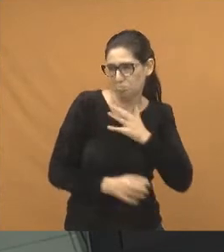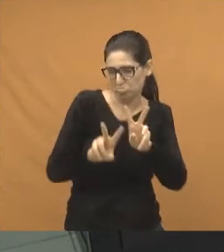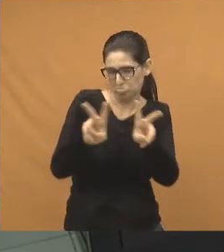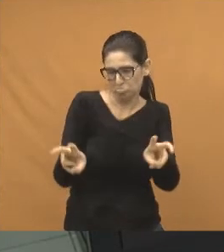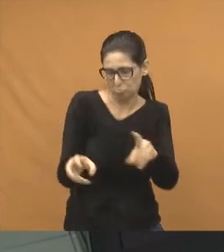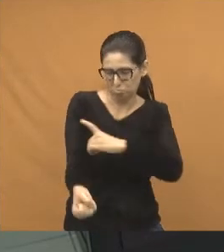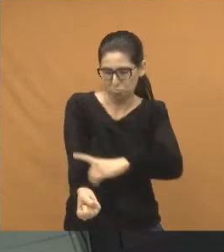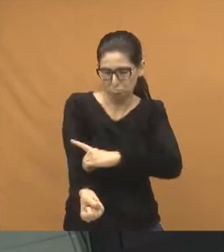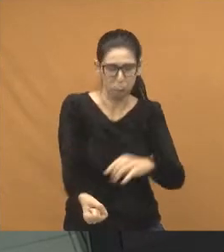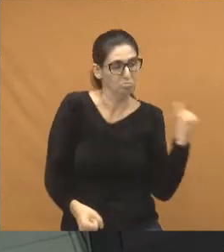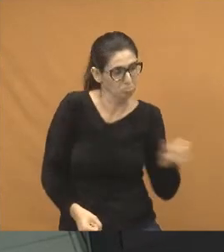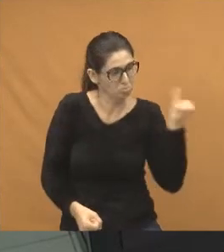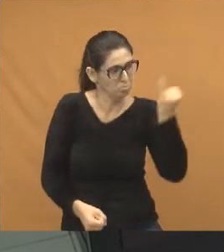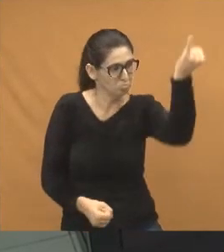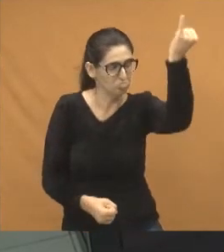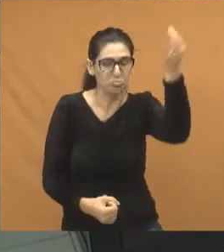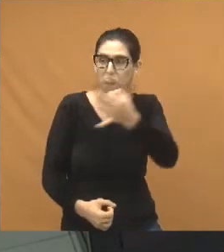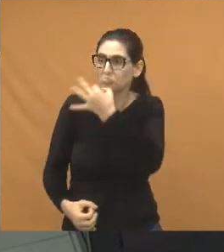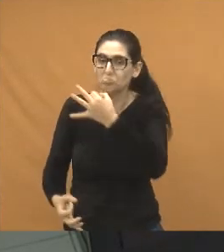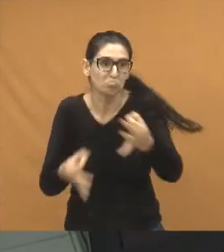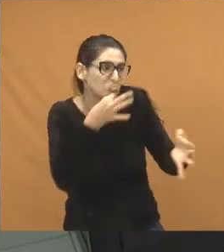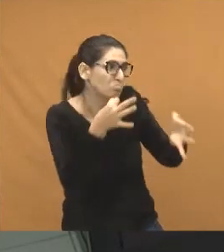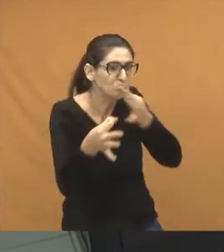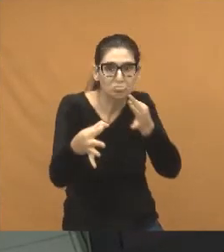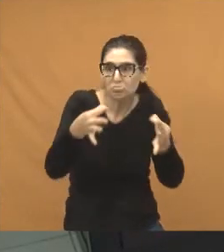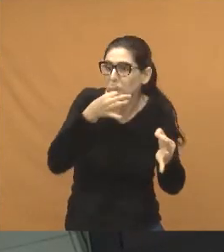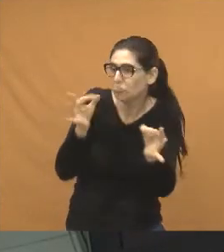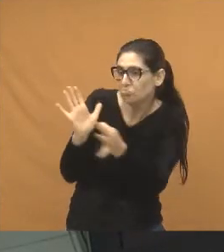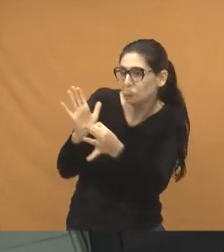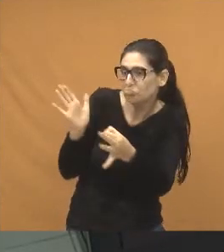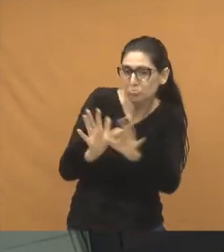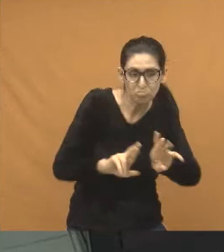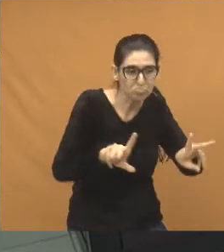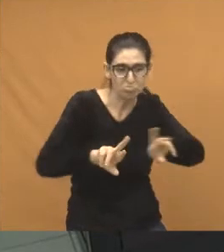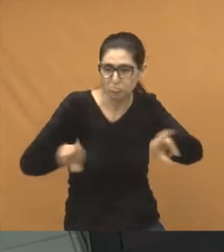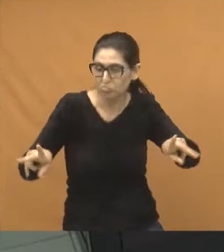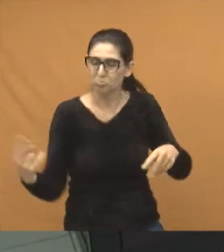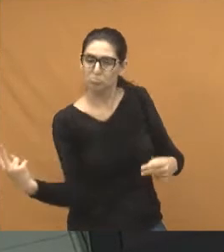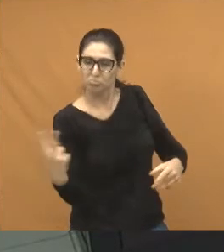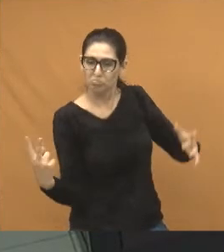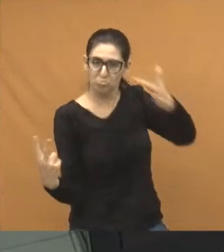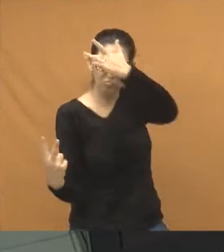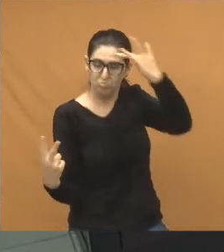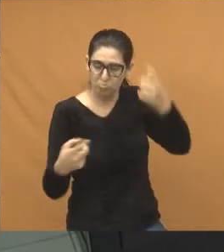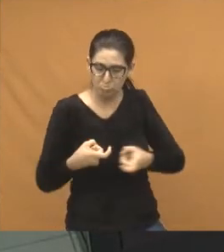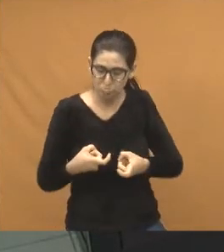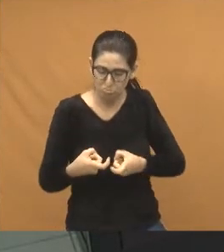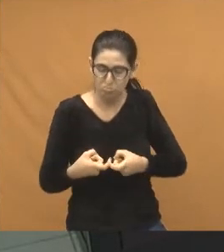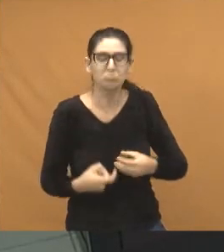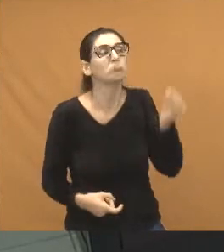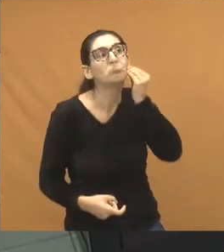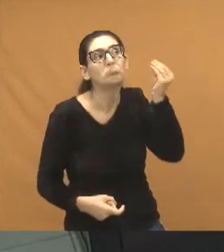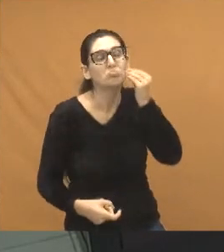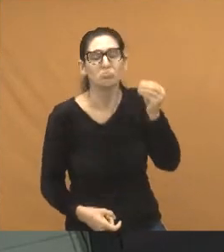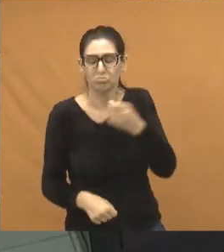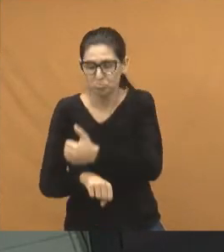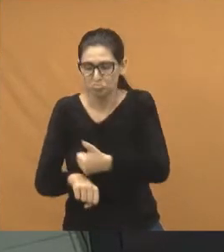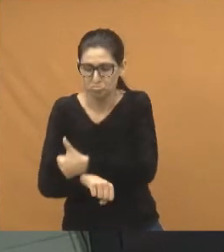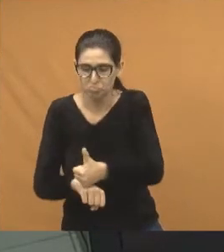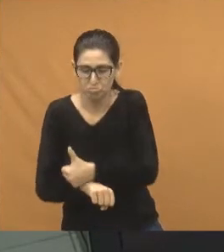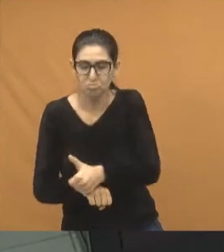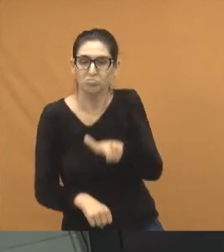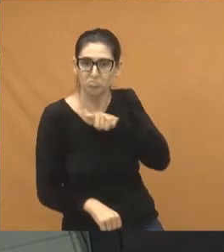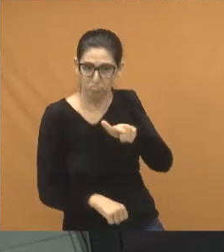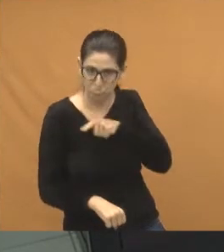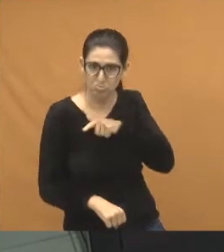gente ouviu pontos de vista diferentes, inclusive 2 médicos aqui que podem nos auxiliar. E votei, logicamente, contrário